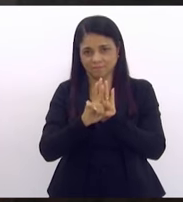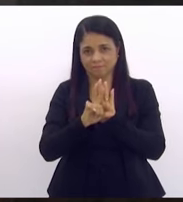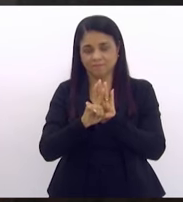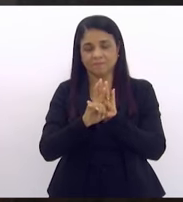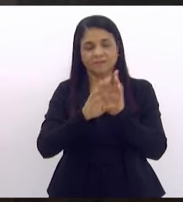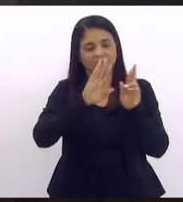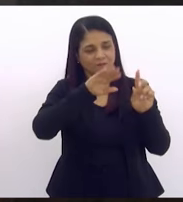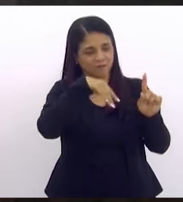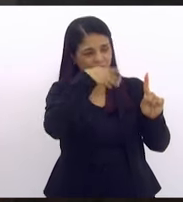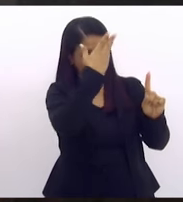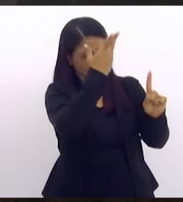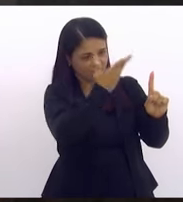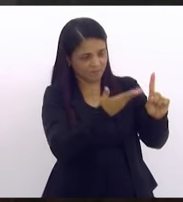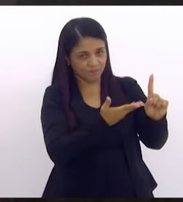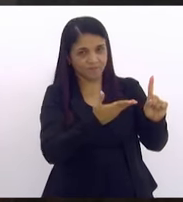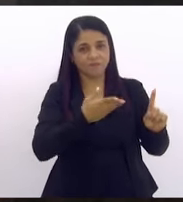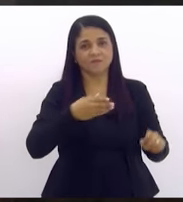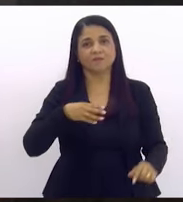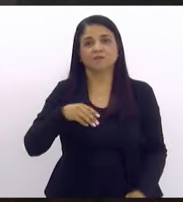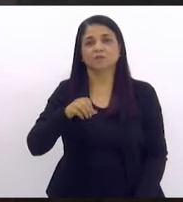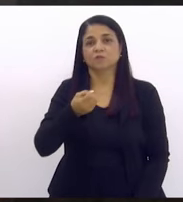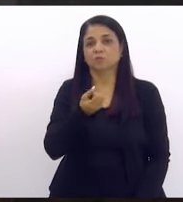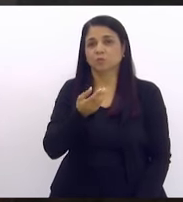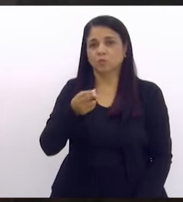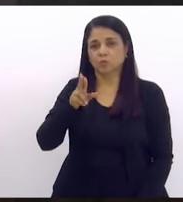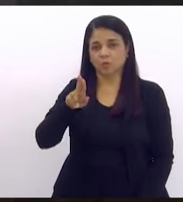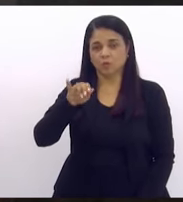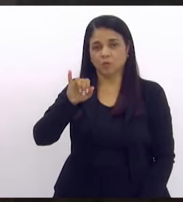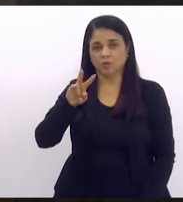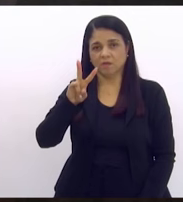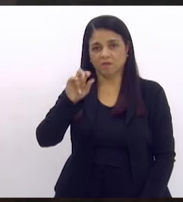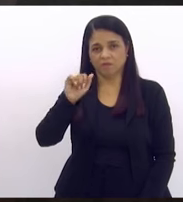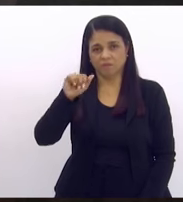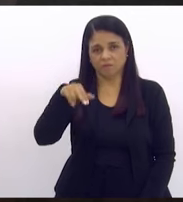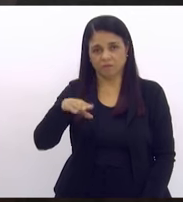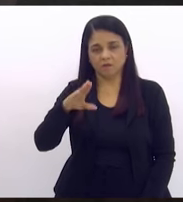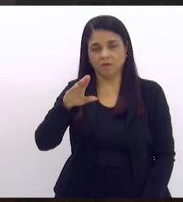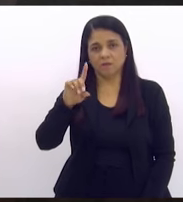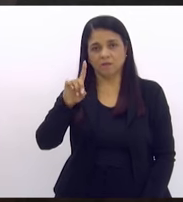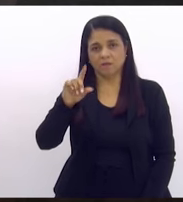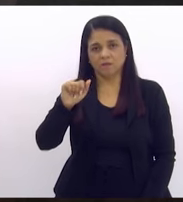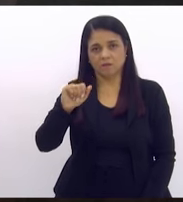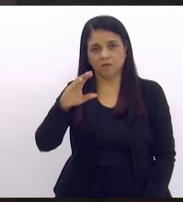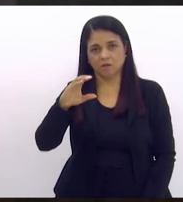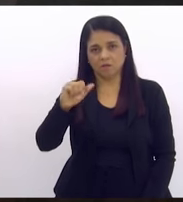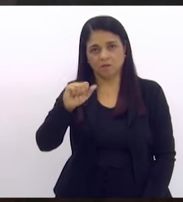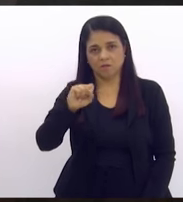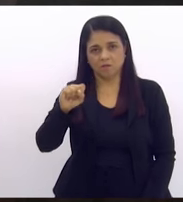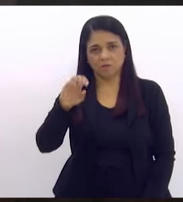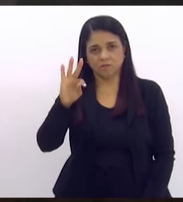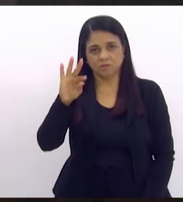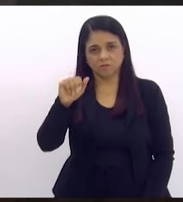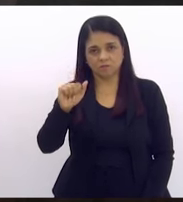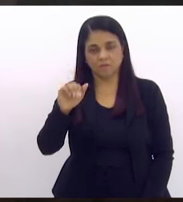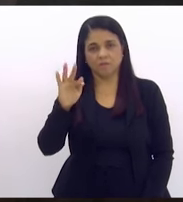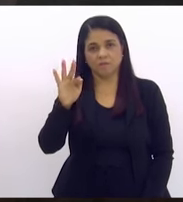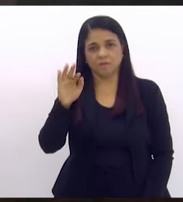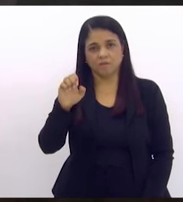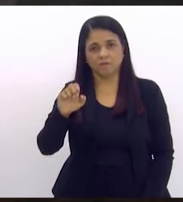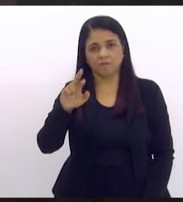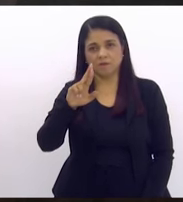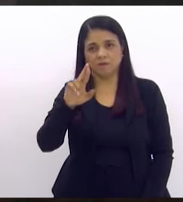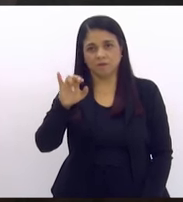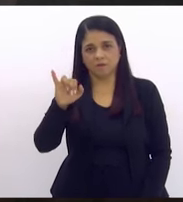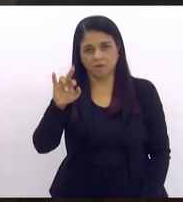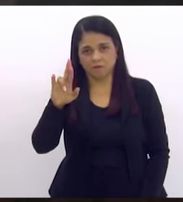agraciado o Excelentíssimo Senhor Dr Ivan da Costa alemão Ferreira um reconhecimento do Parlamento